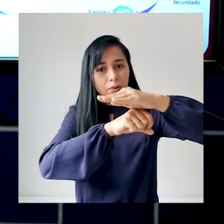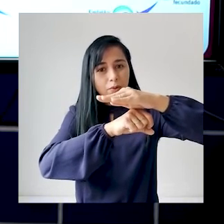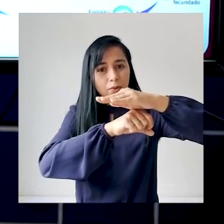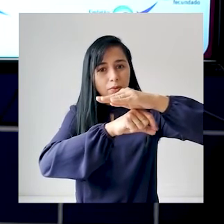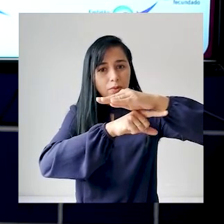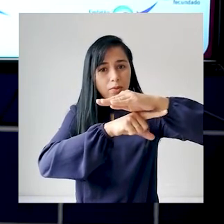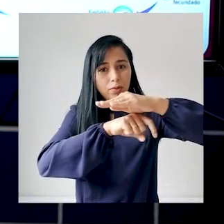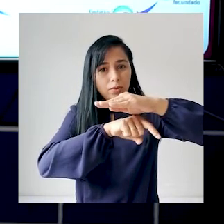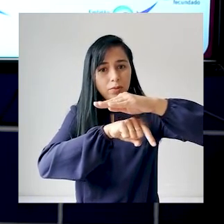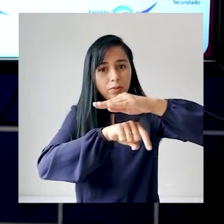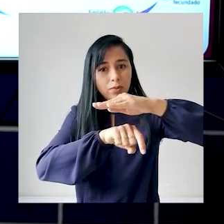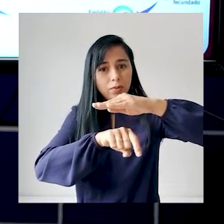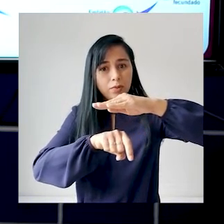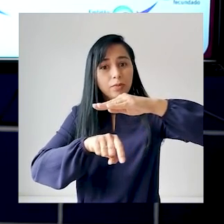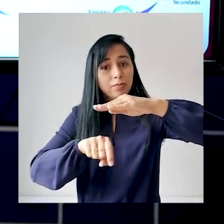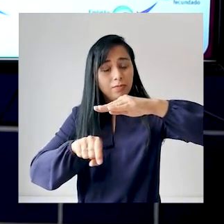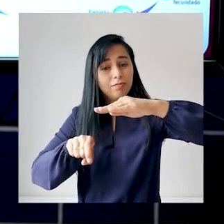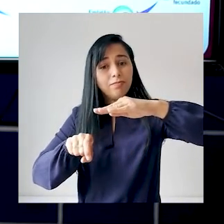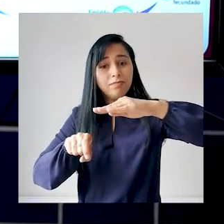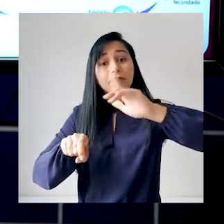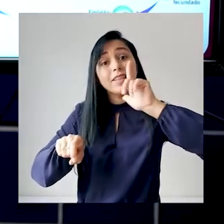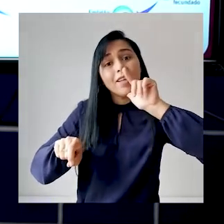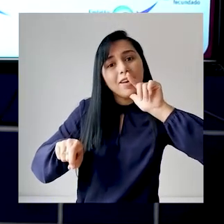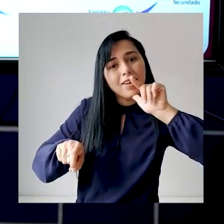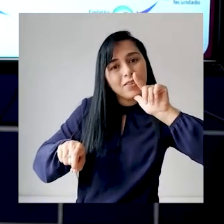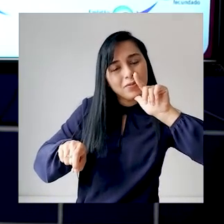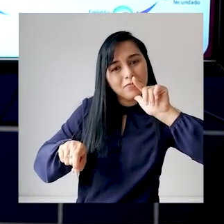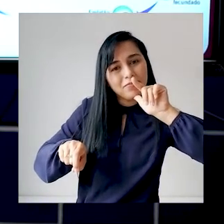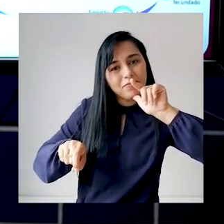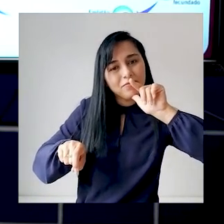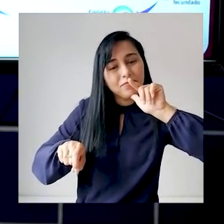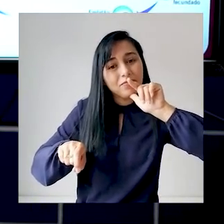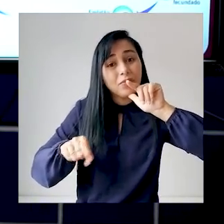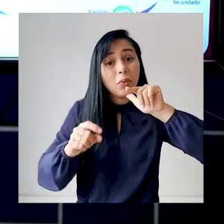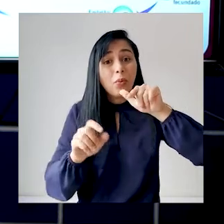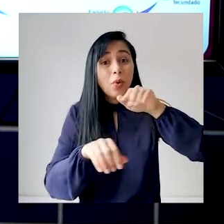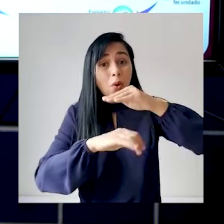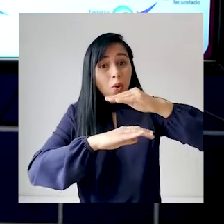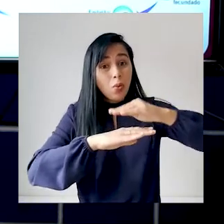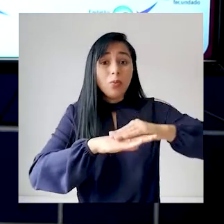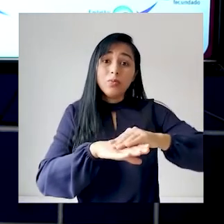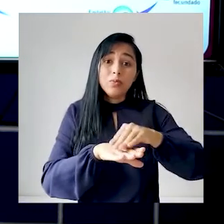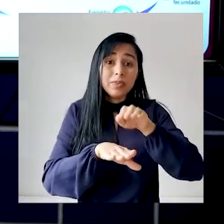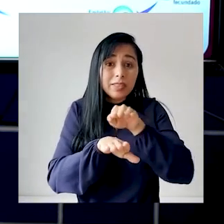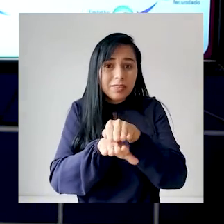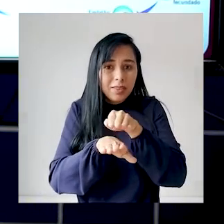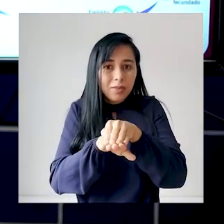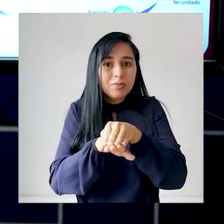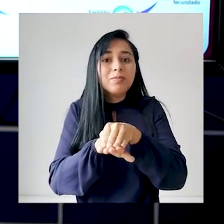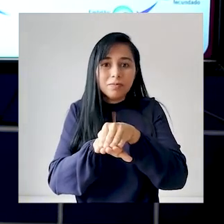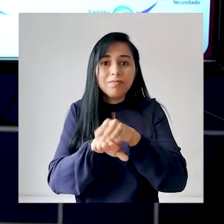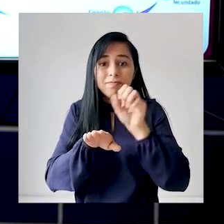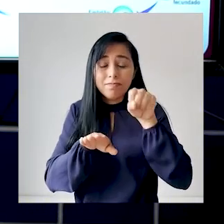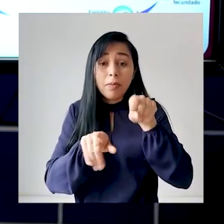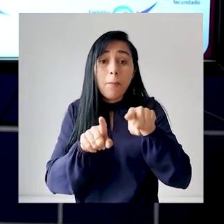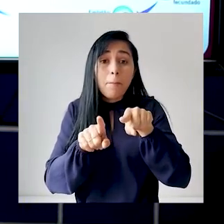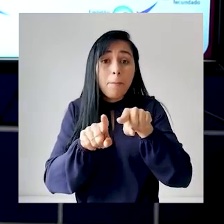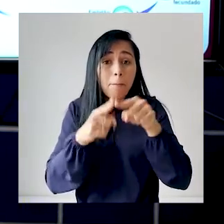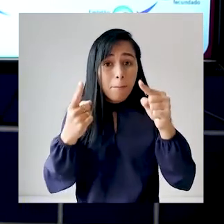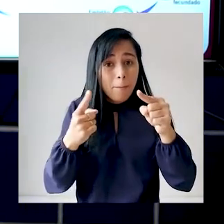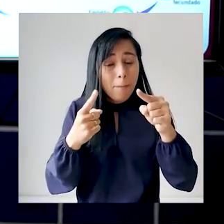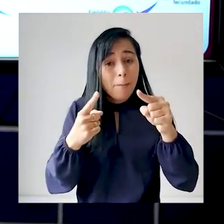juntos, não há penetração do órgão sexual masculino no órgão sexual feminino.